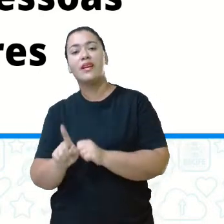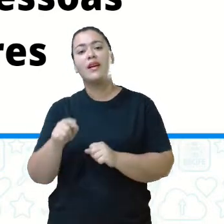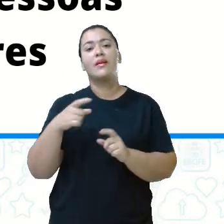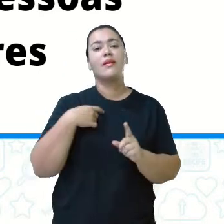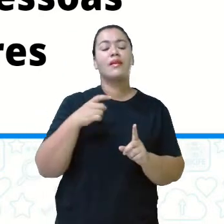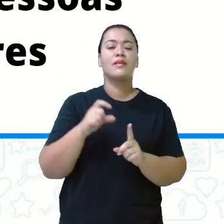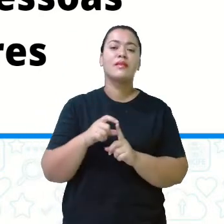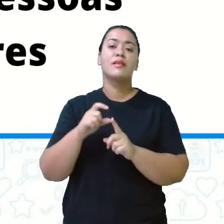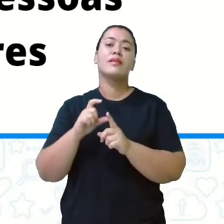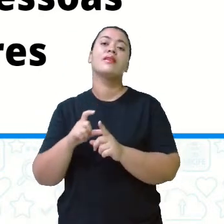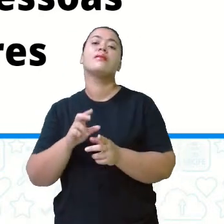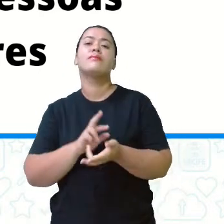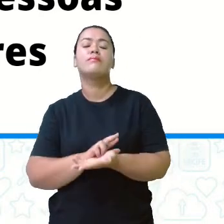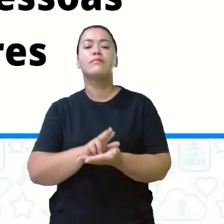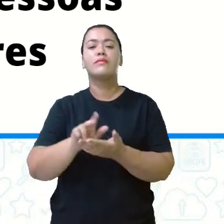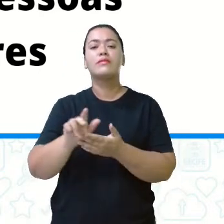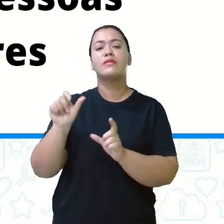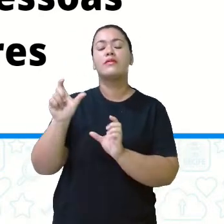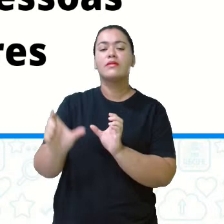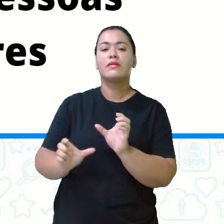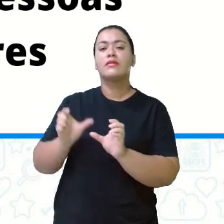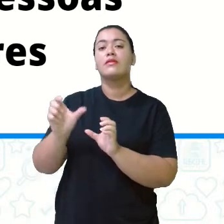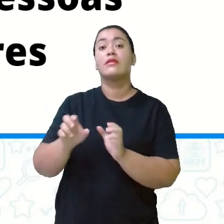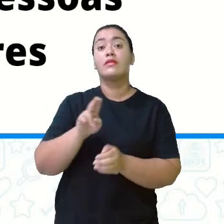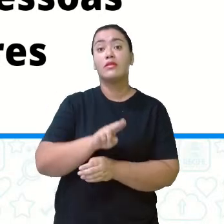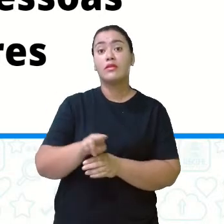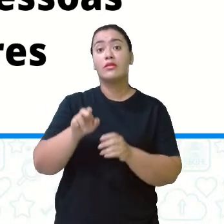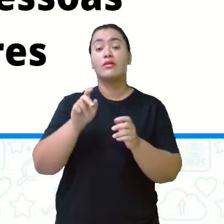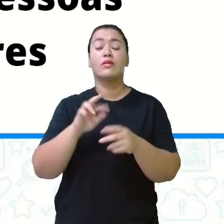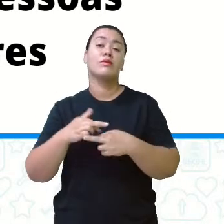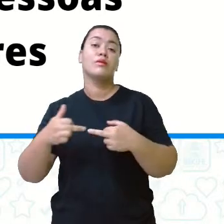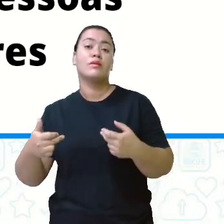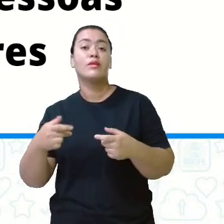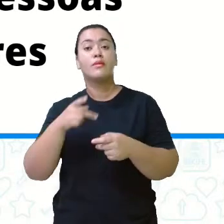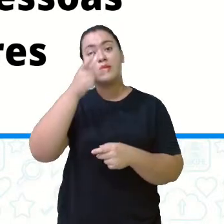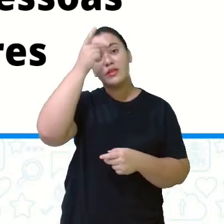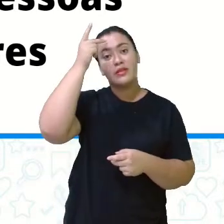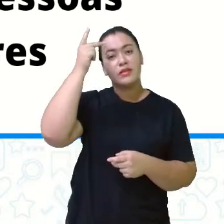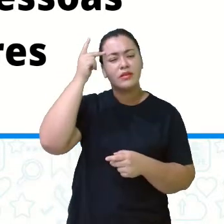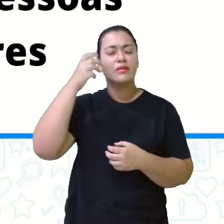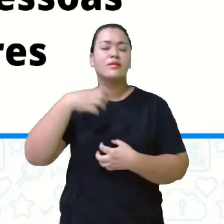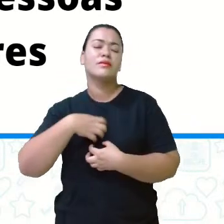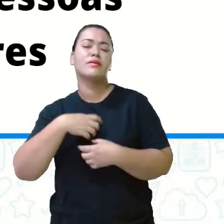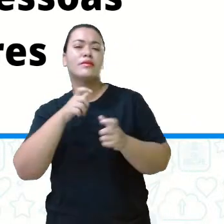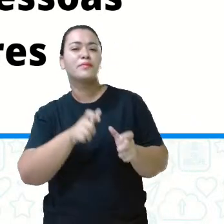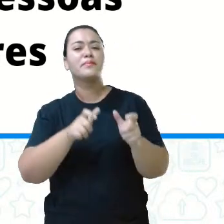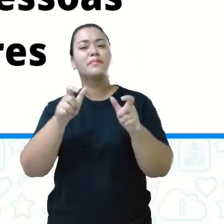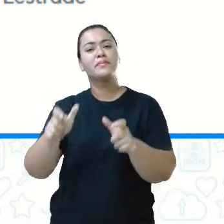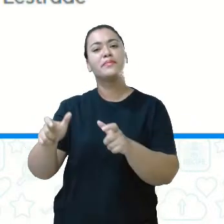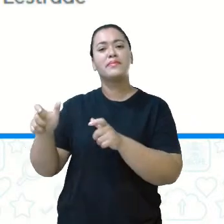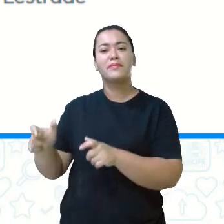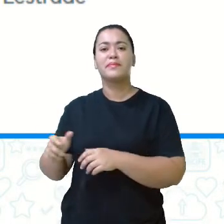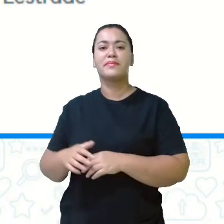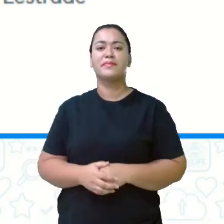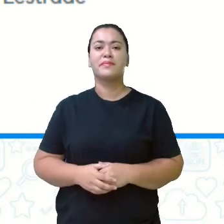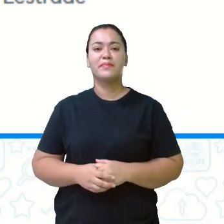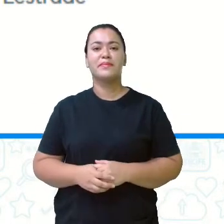Substantivo é a classe variável que nomeia objetos, pessoas, sentimentos,